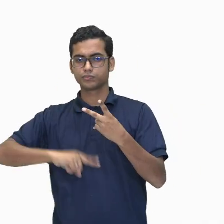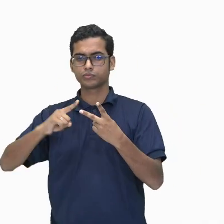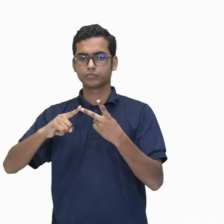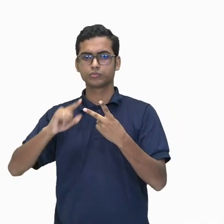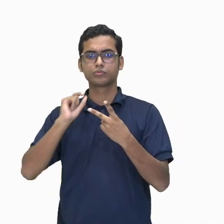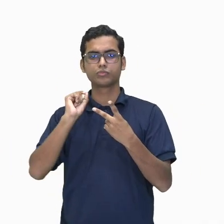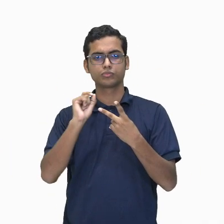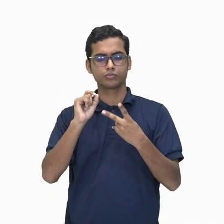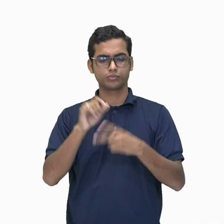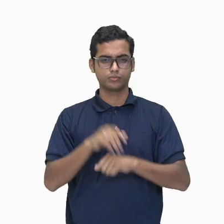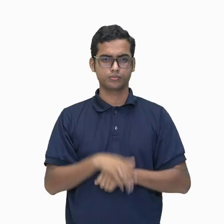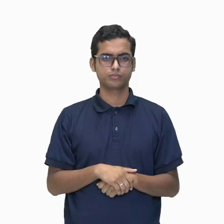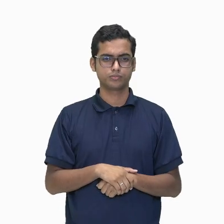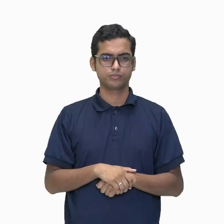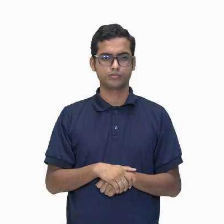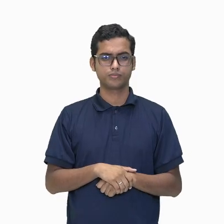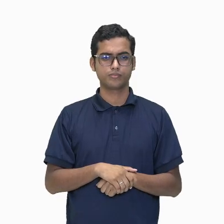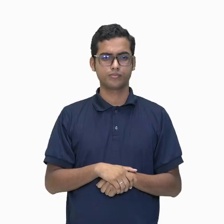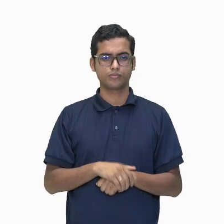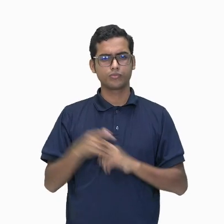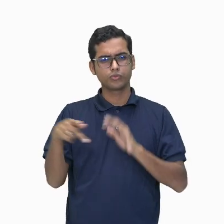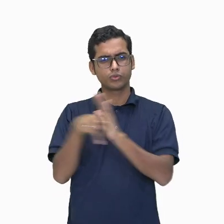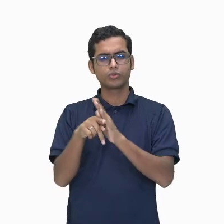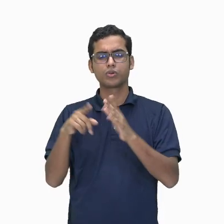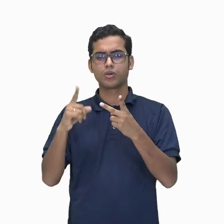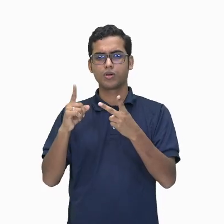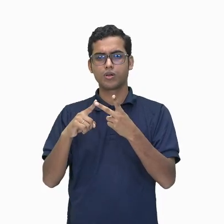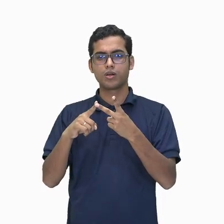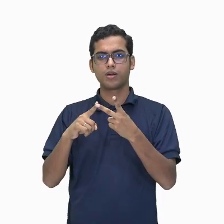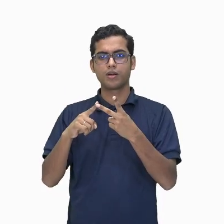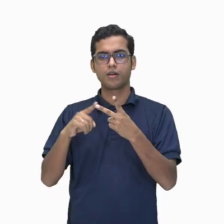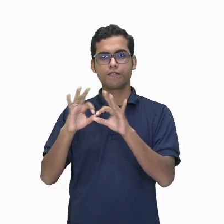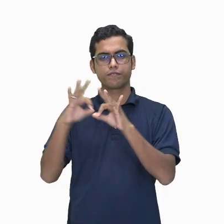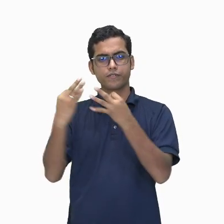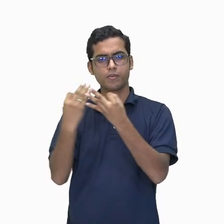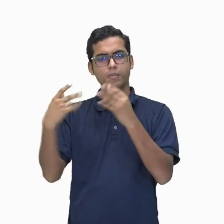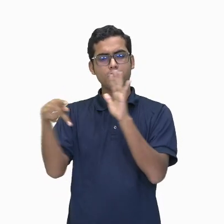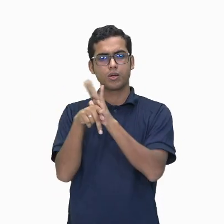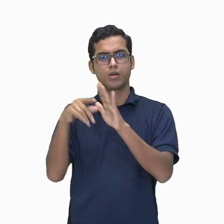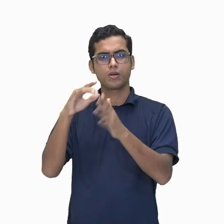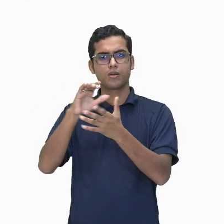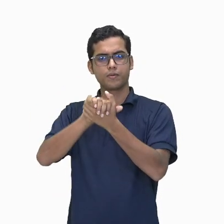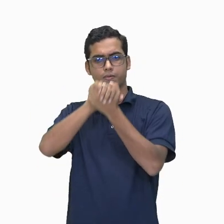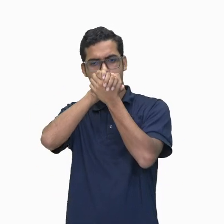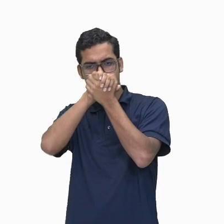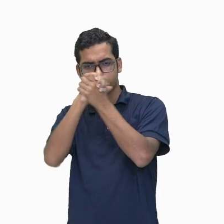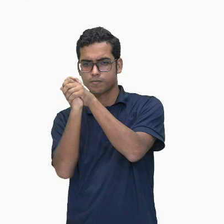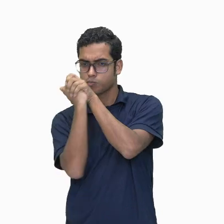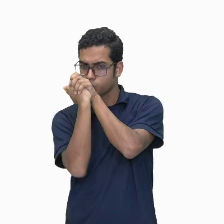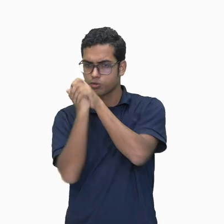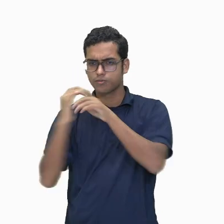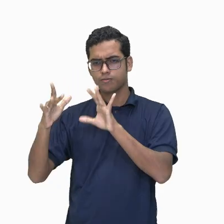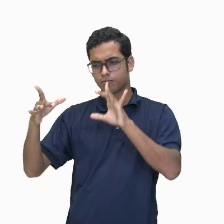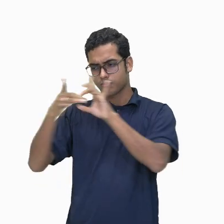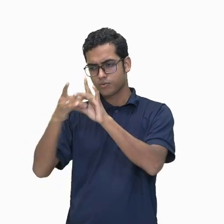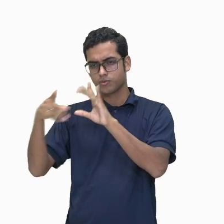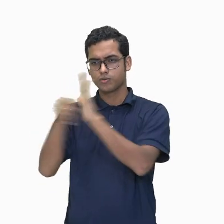criação, né? E a família de santo, que é o seu vínculo com aquele terreiro.